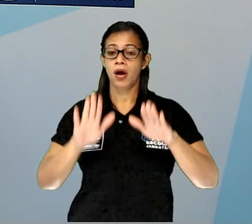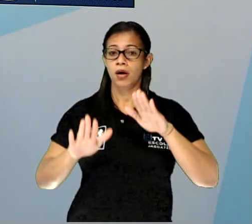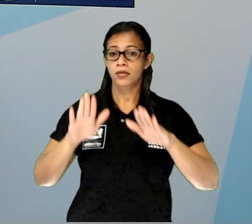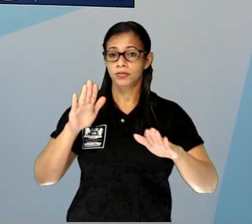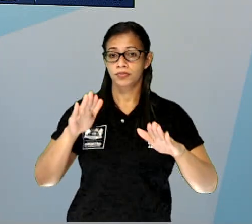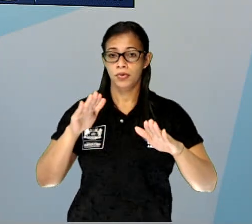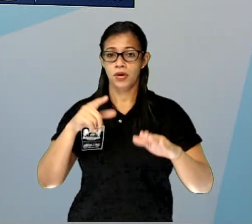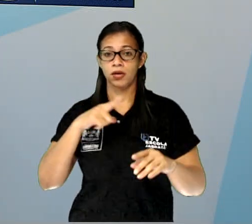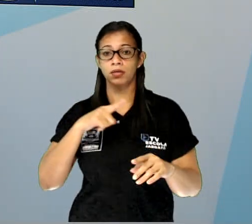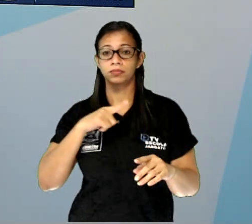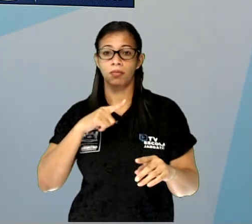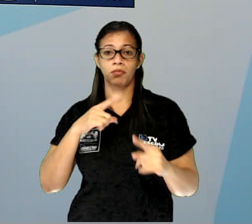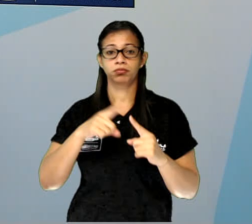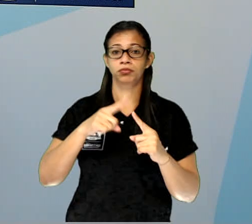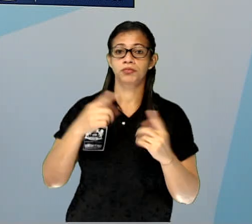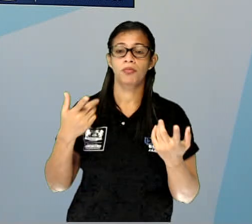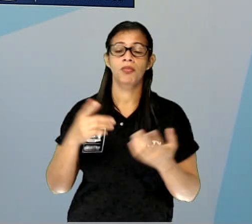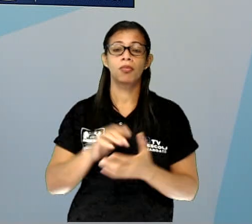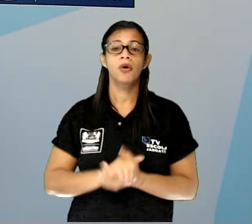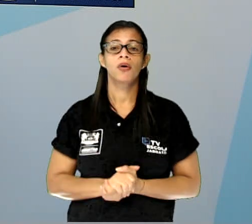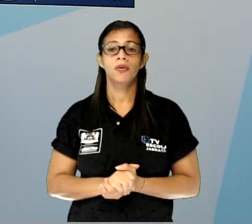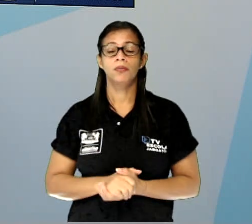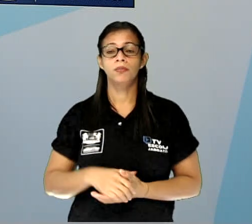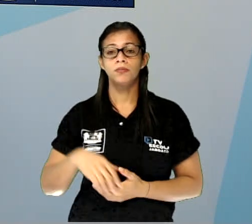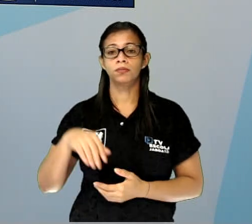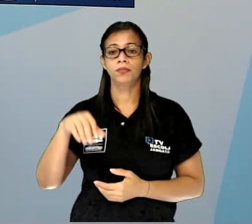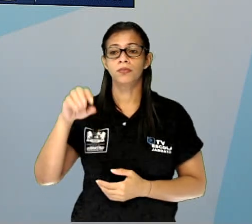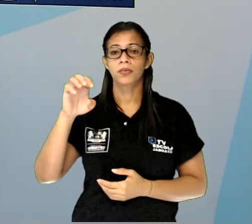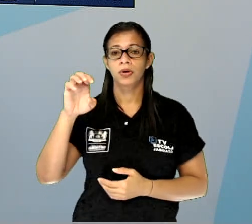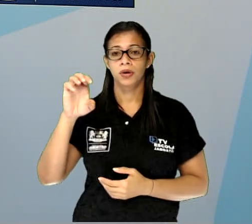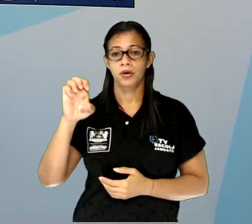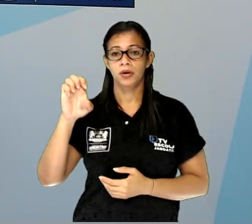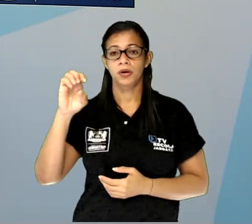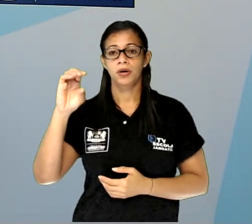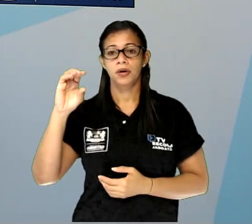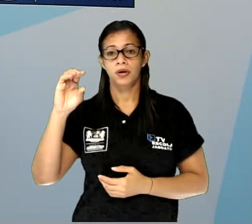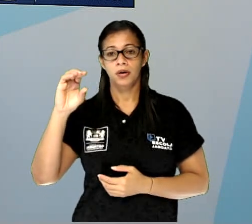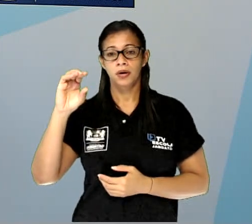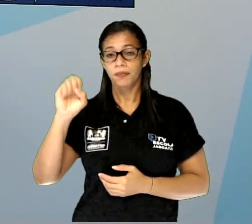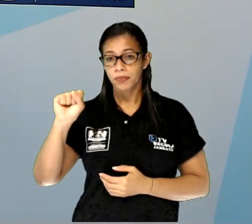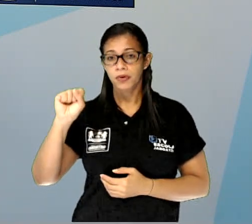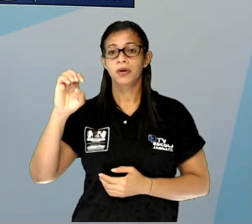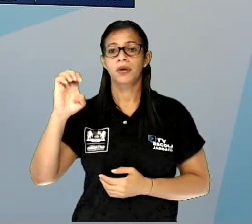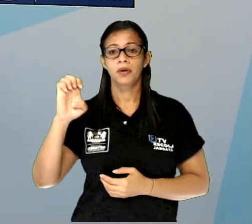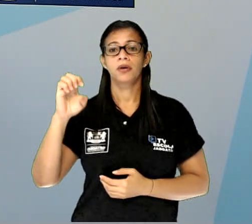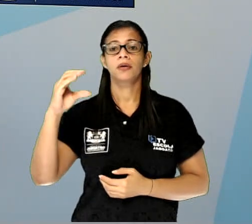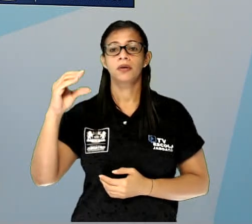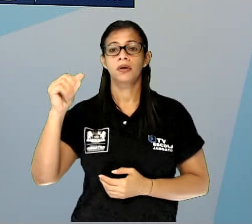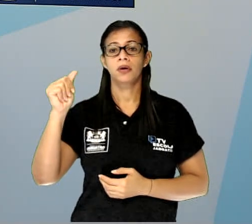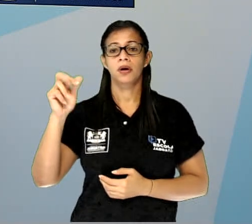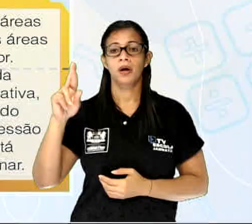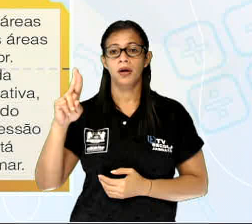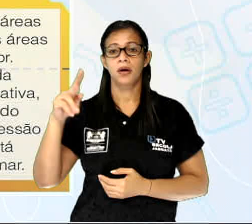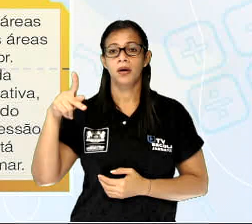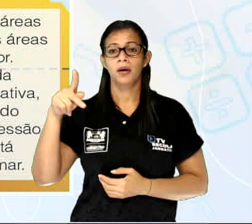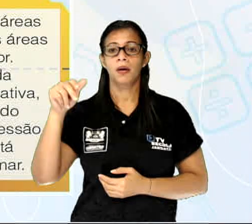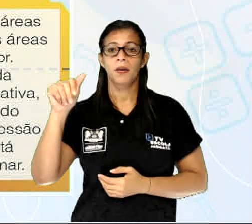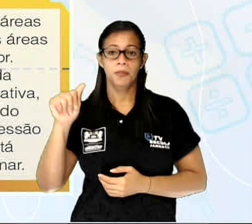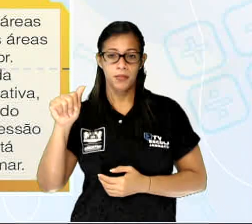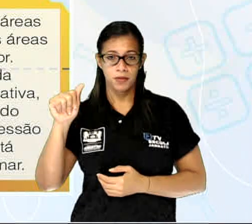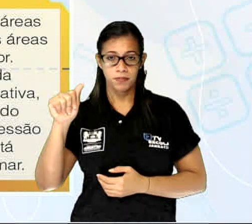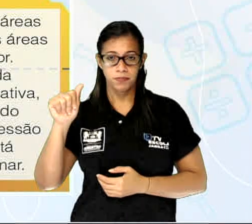A lateral da região mais alta, ó. Escarpa, encosta, veja aí na tela,